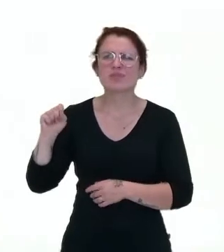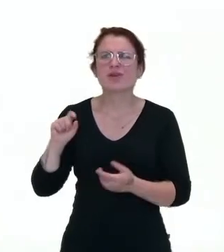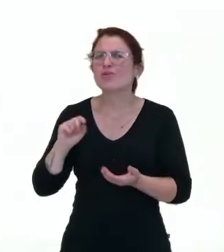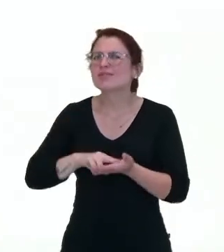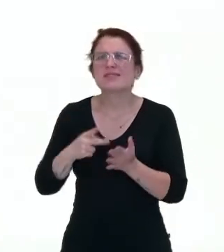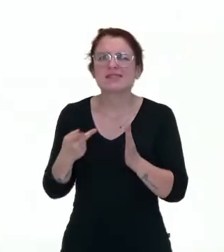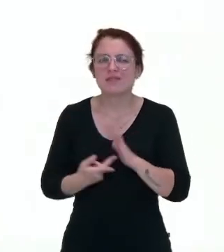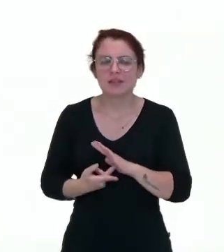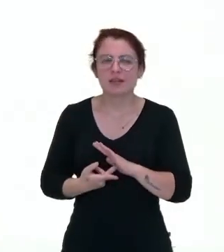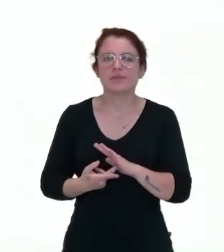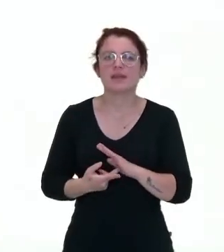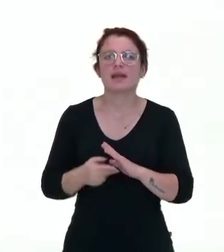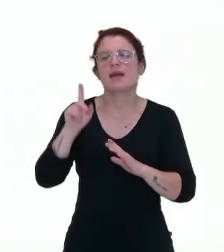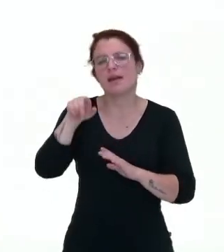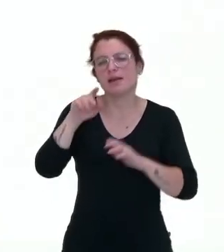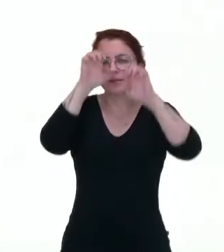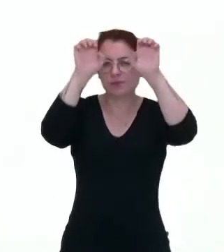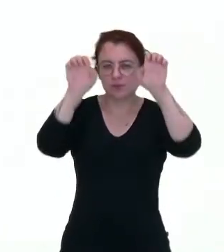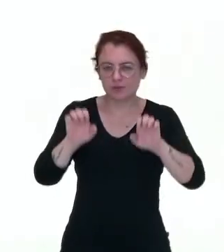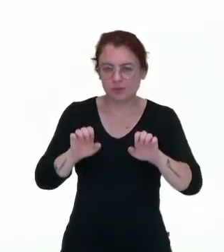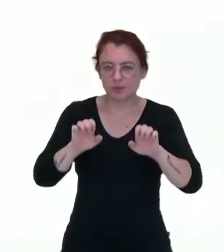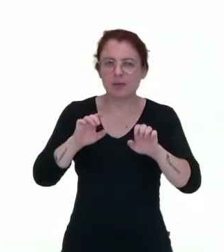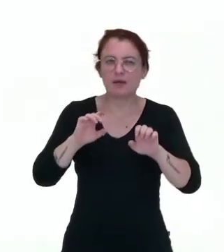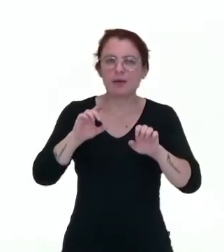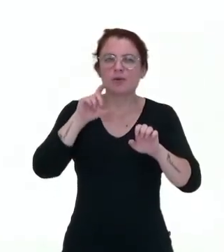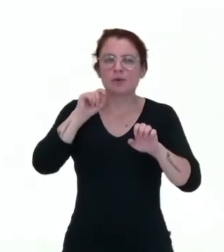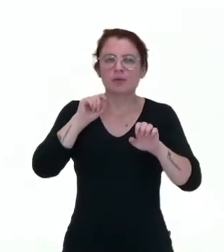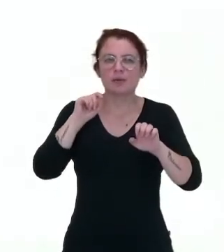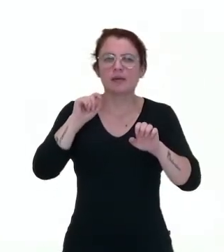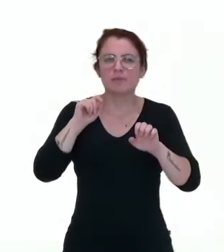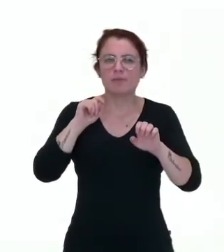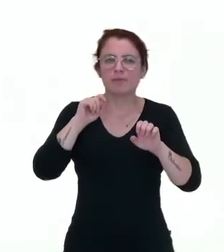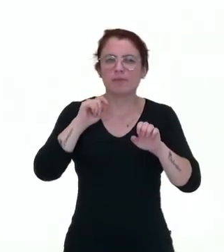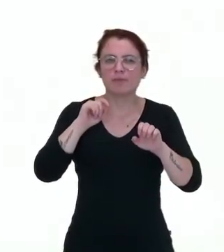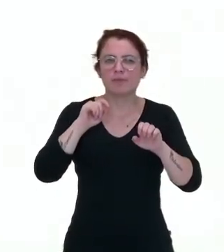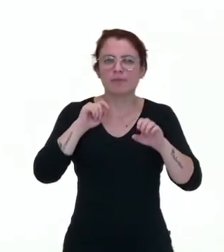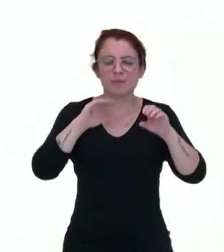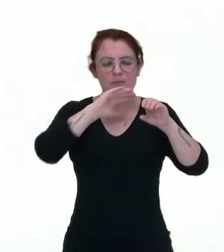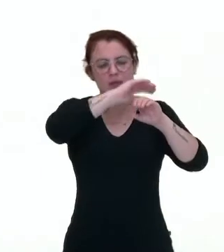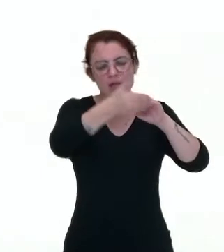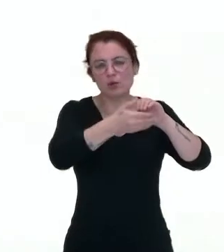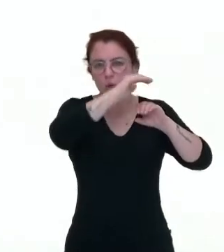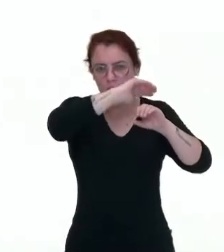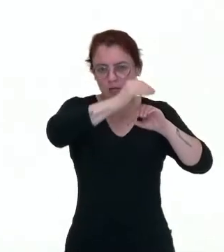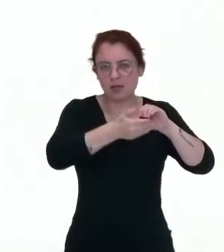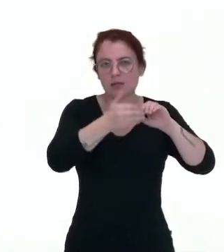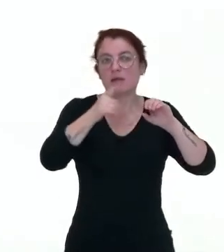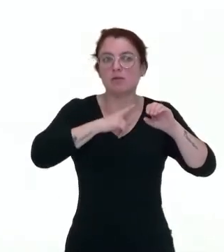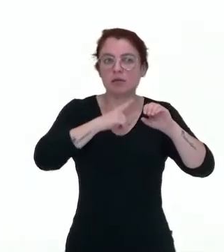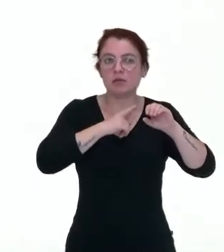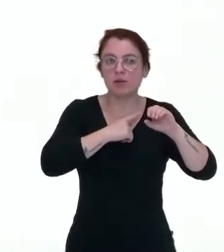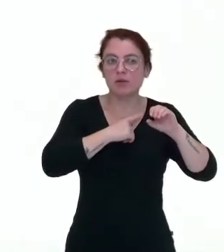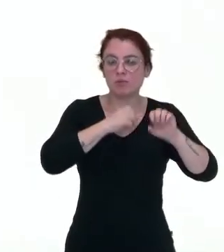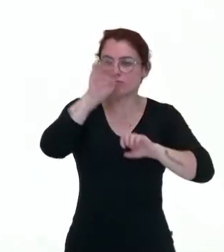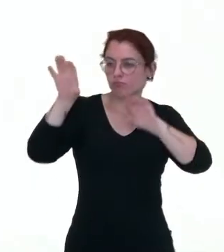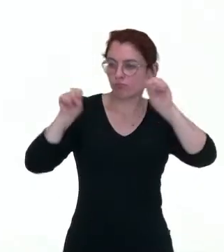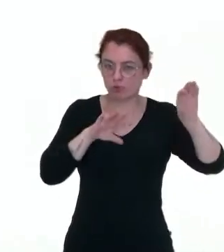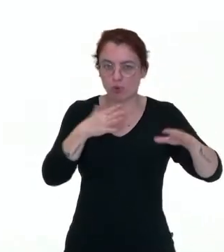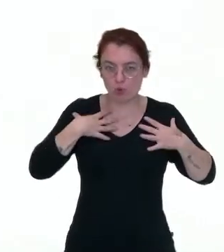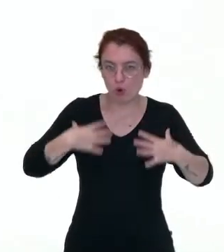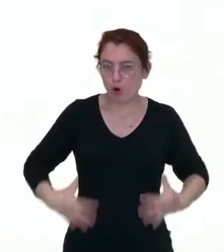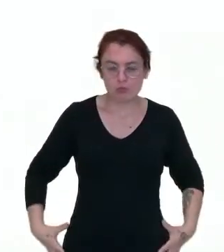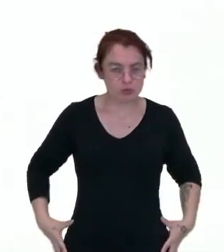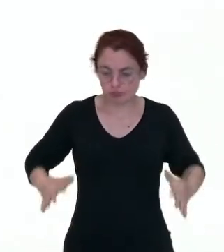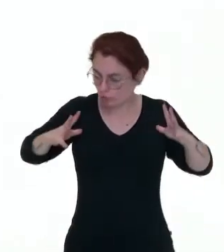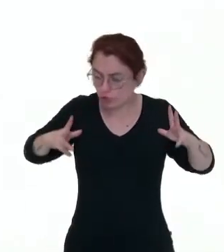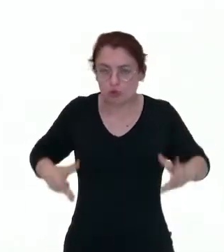São estruturas que são arredondadas, que estão distribuídas por todo o corpo. Embora sejam mais abundantes, eu vou